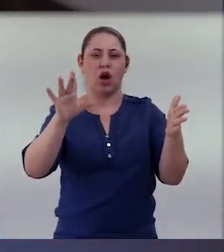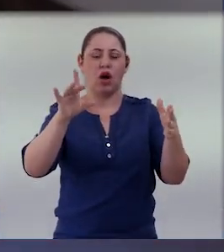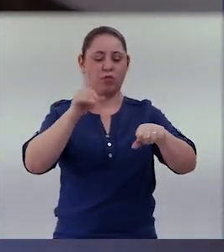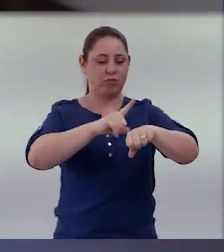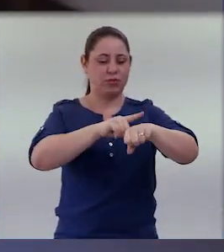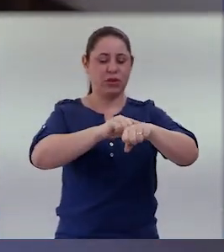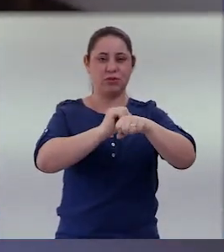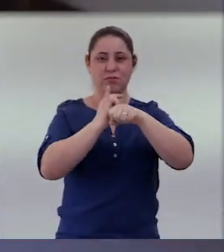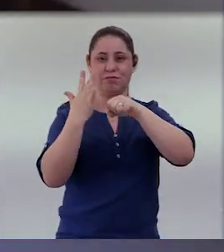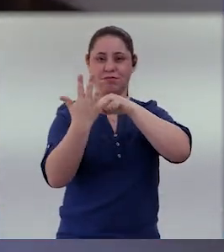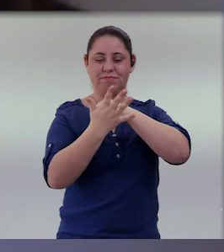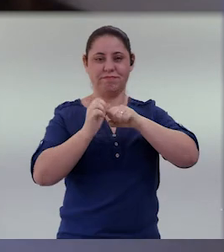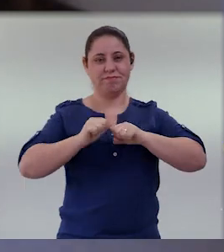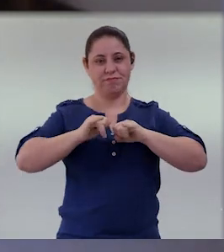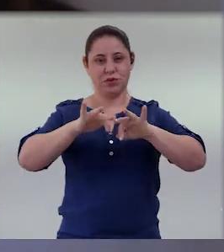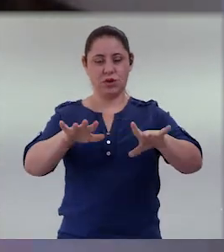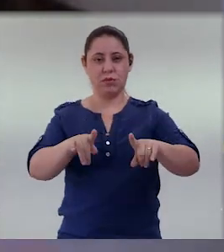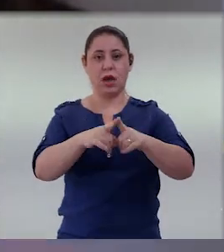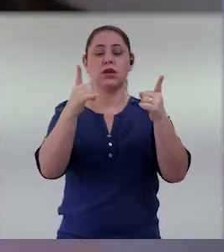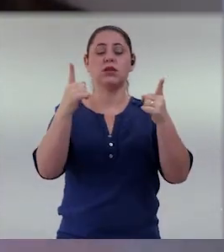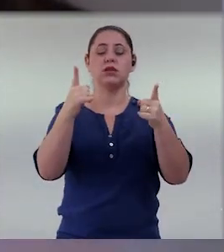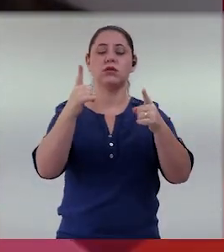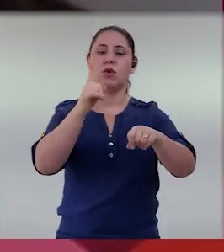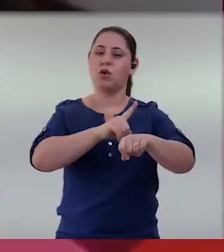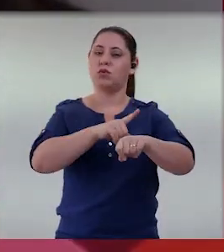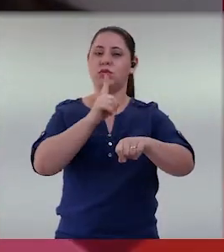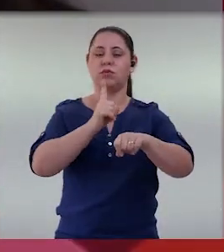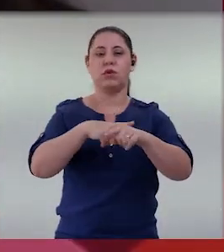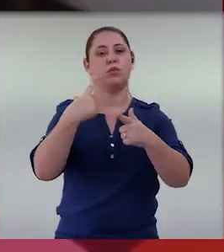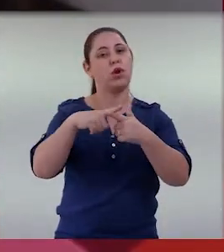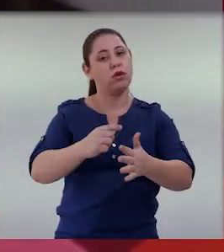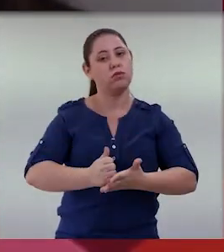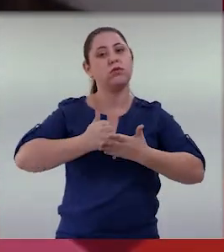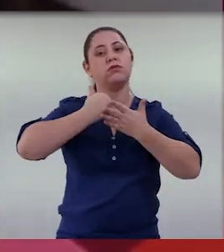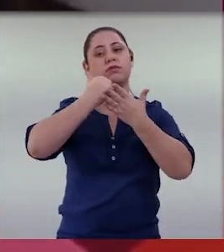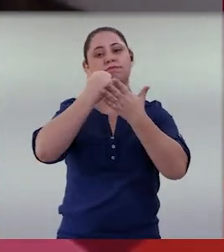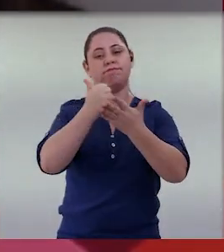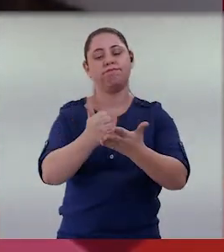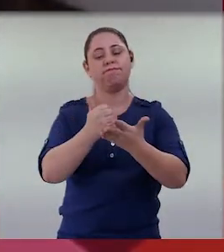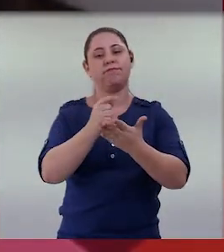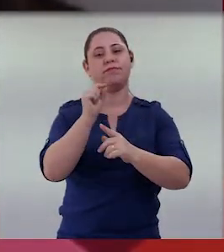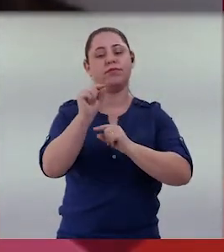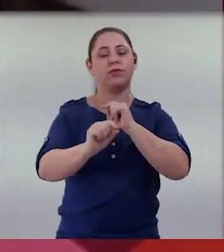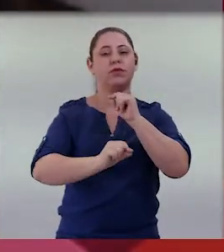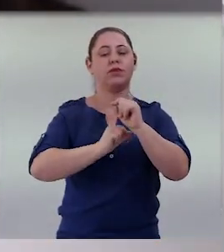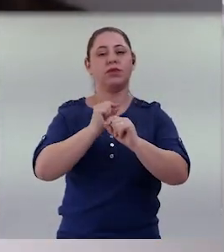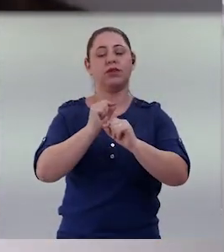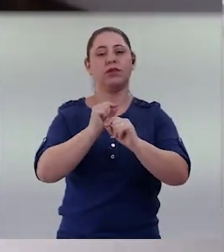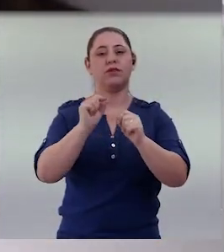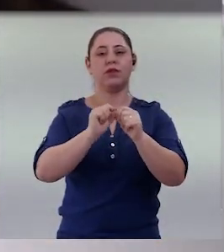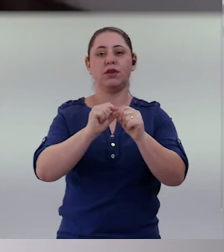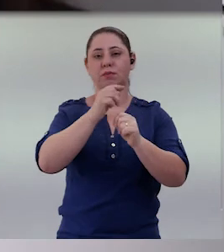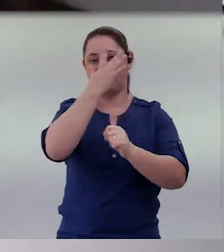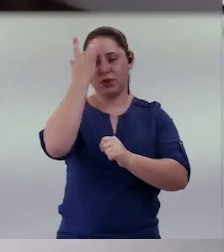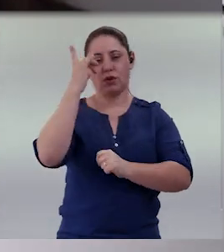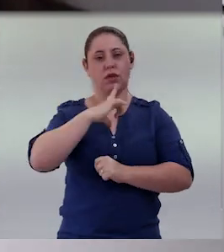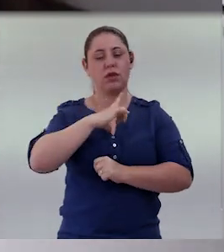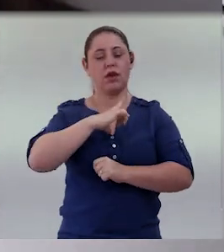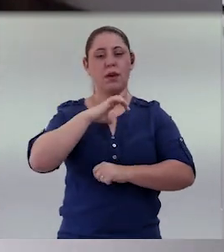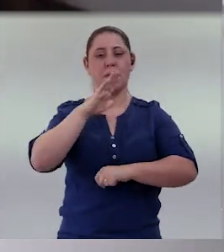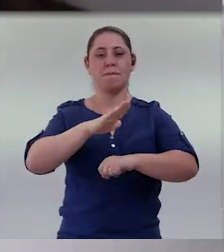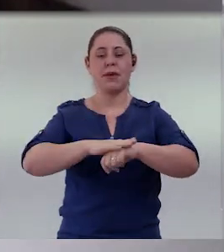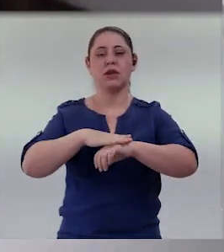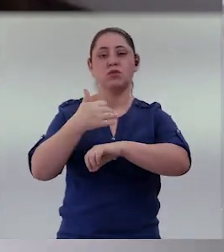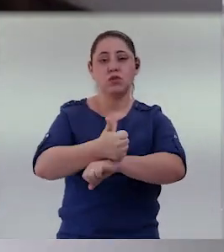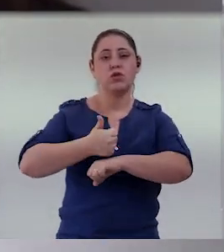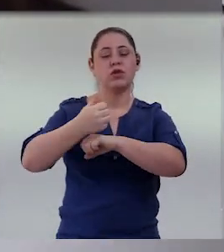e não também só em época de pandemia, mas também em todas as outras épocas, porque é um auxílio aí que vai ajudar